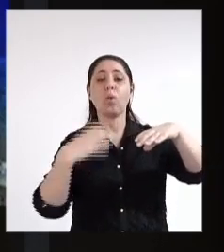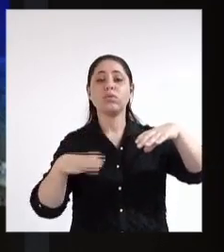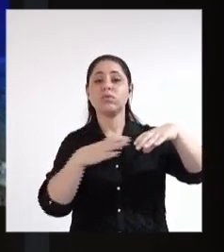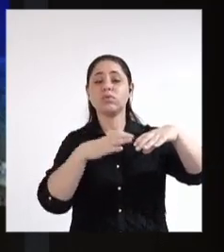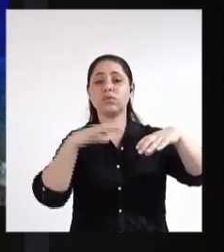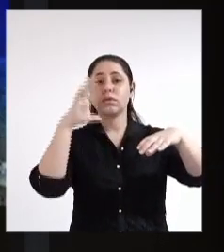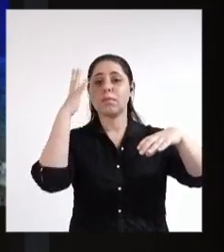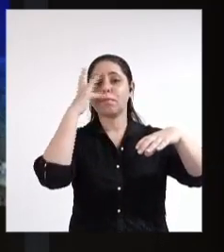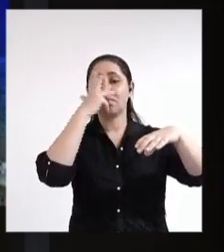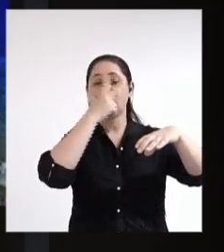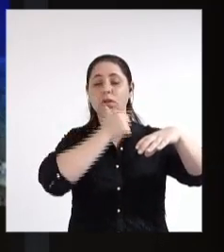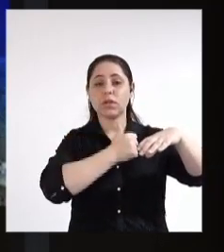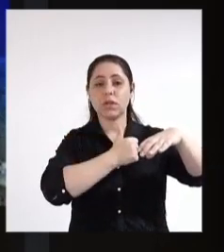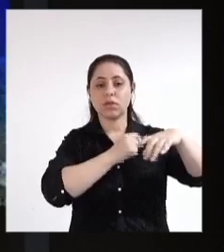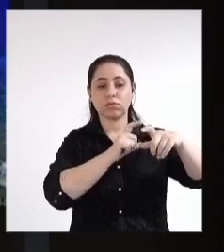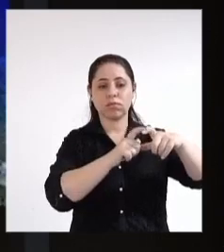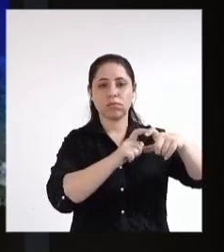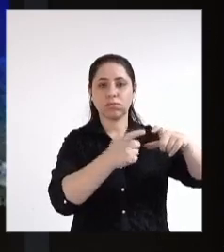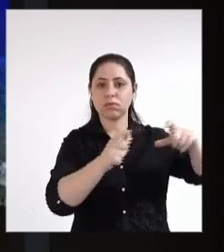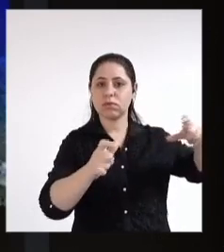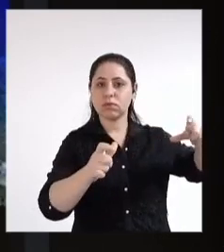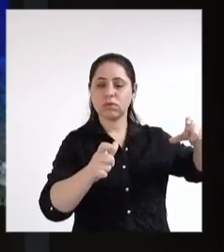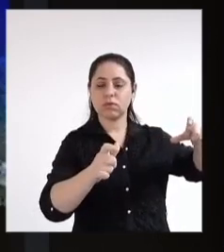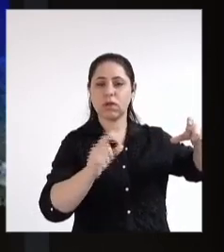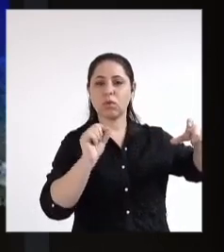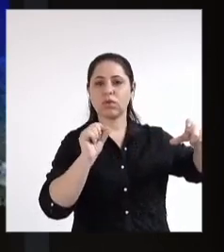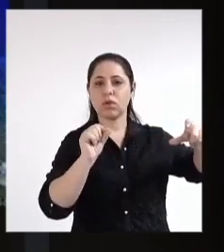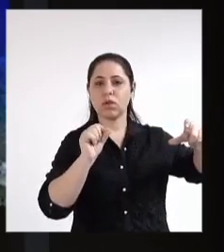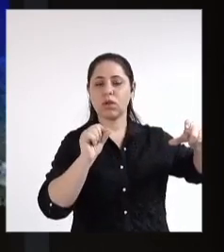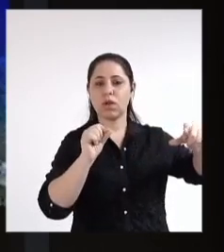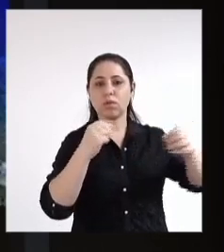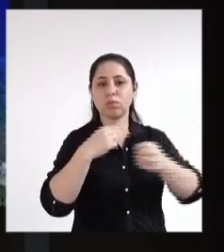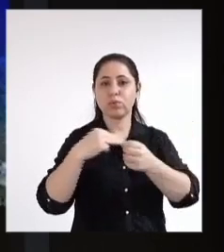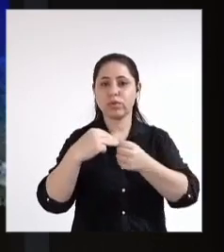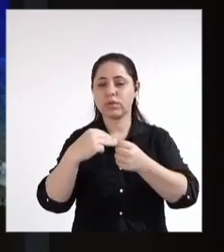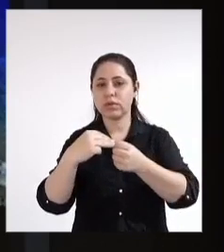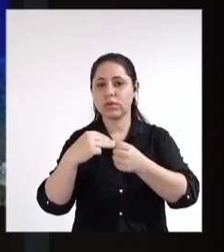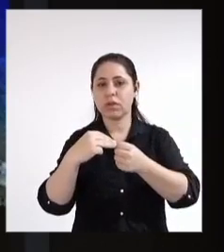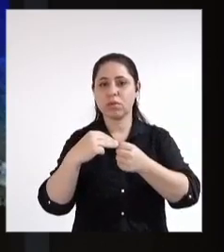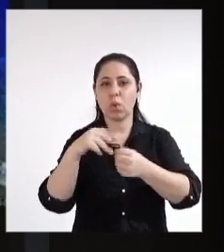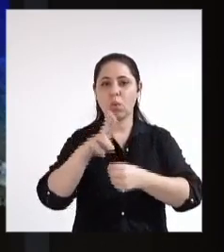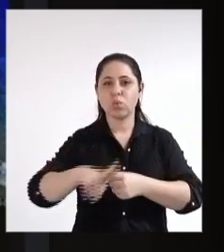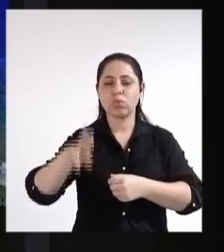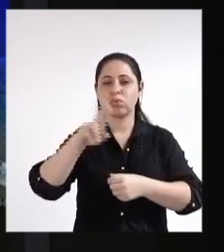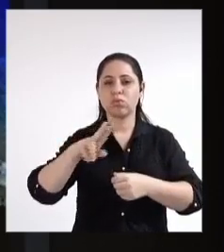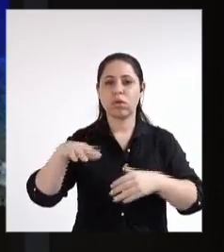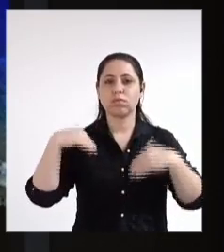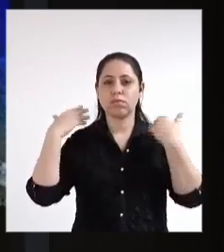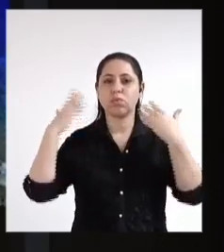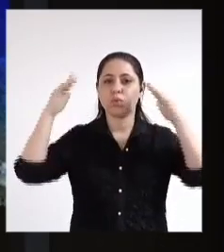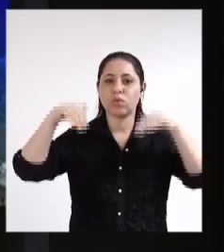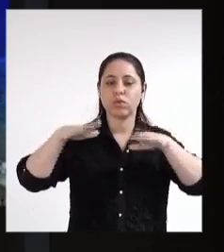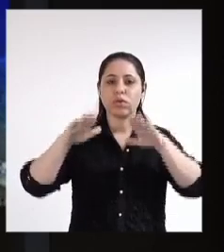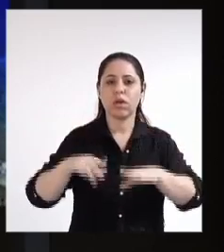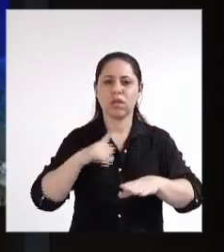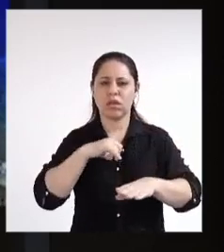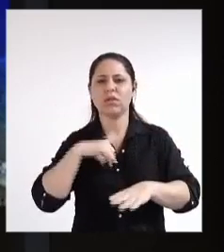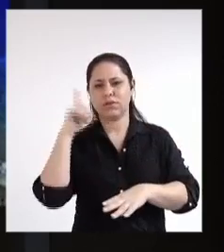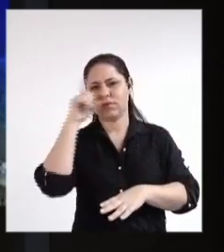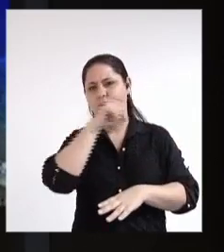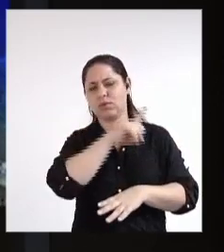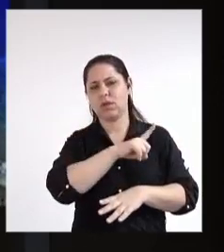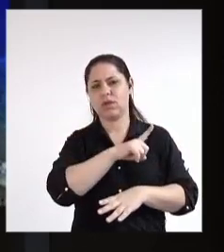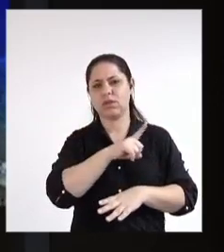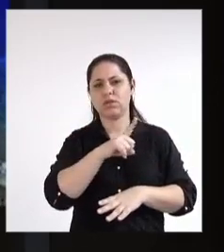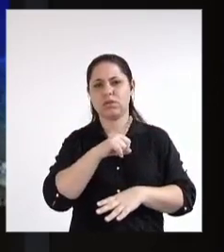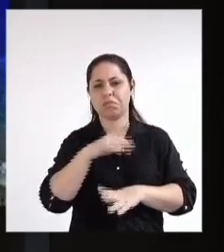273 hectares hoje o município é quem está fazendo a exploração turística dela apesar de estar tendo um algumas dificuldades está